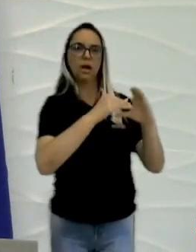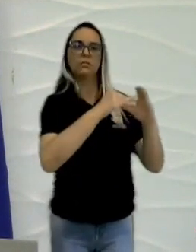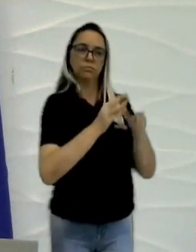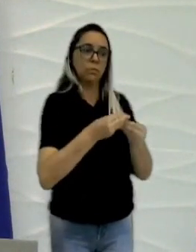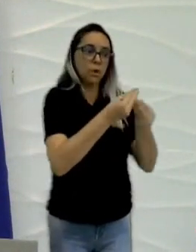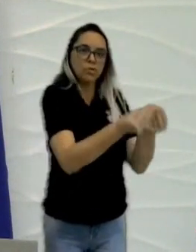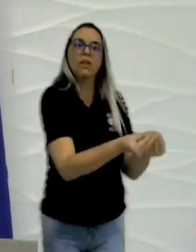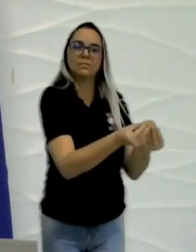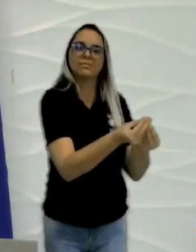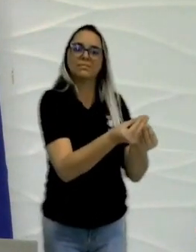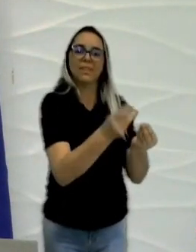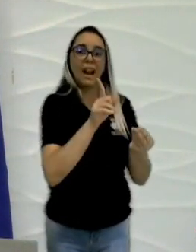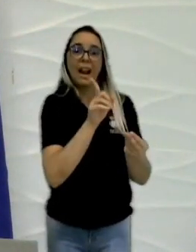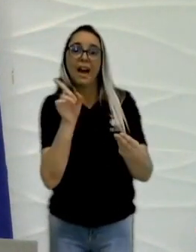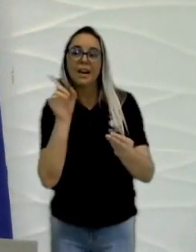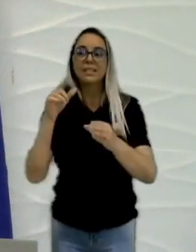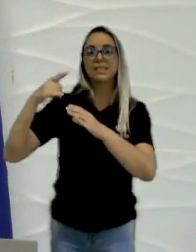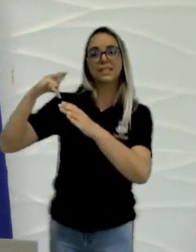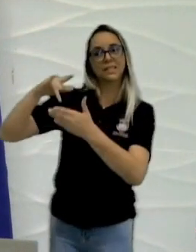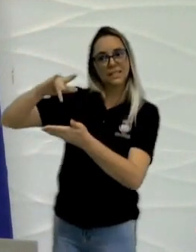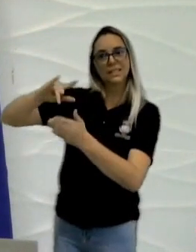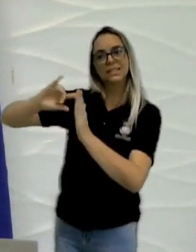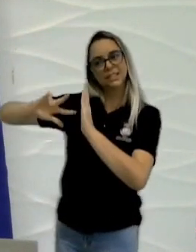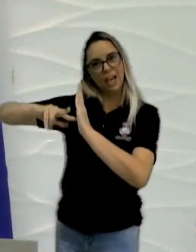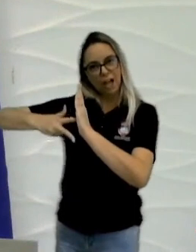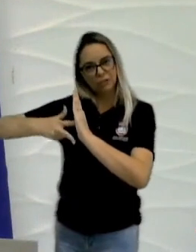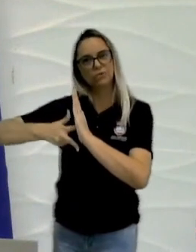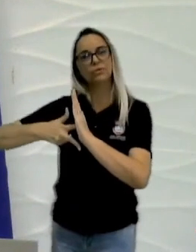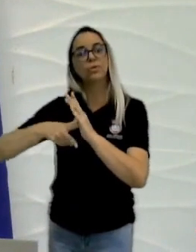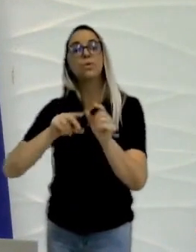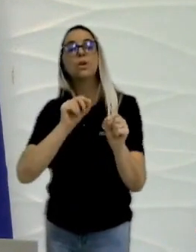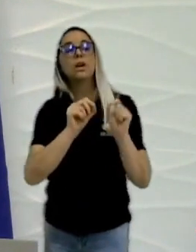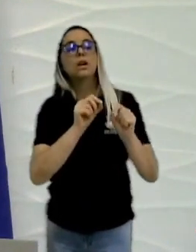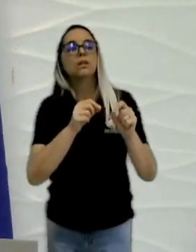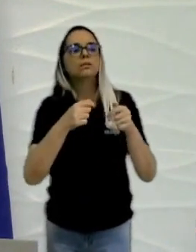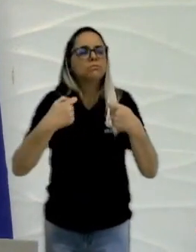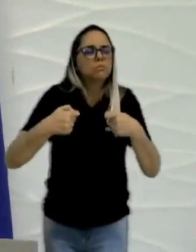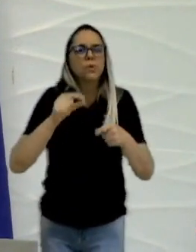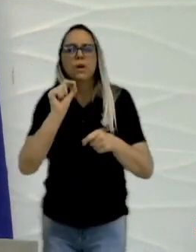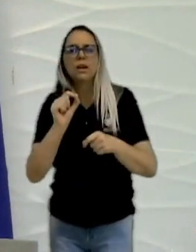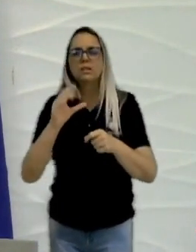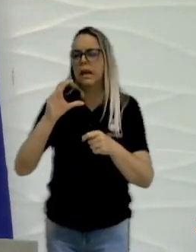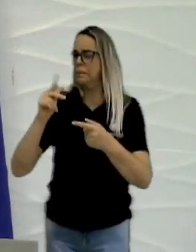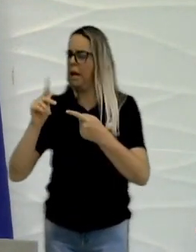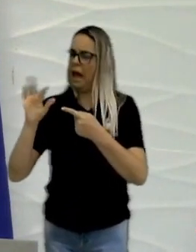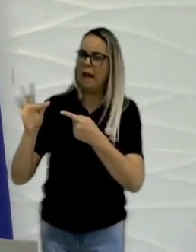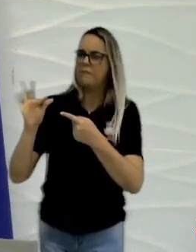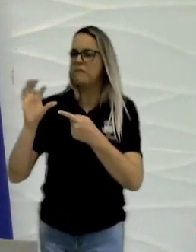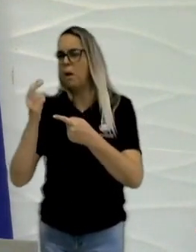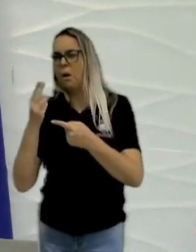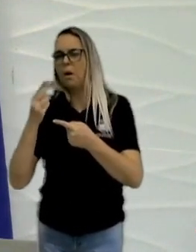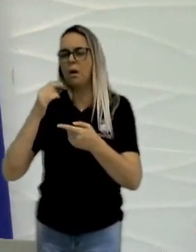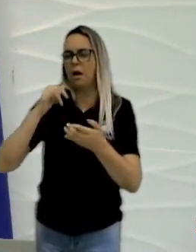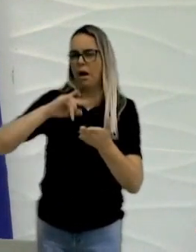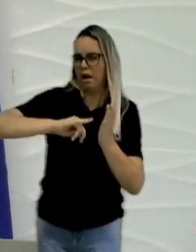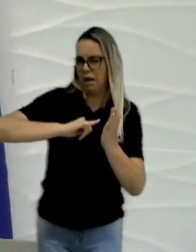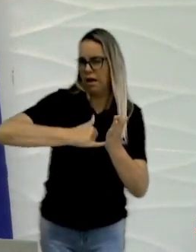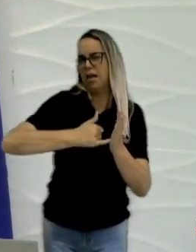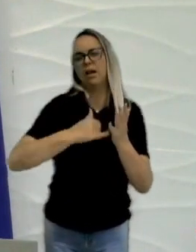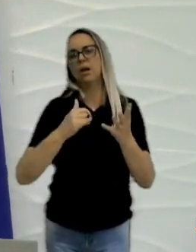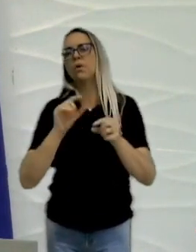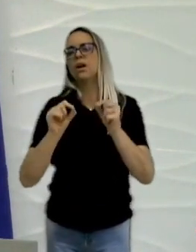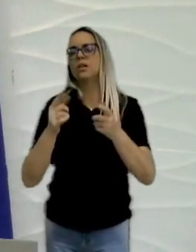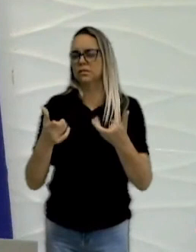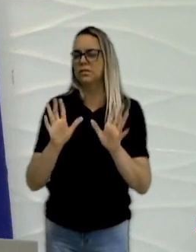orienta direito lá no sindicato qual documento é necessário para comparecer, para não dar viagem perdida lá no Detran. Então são 8